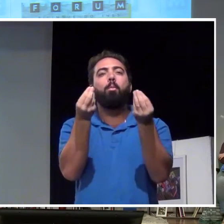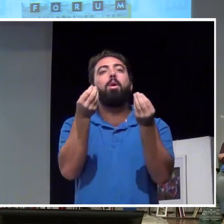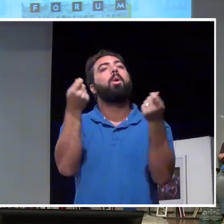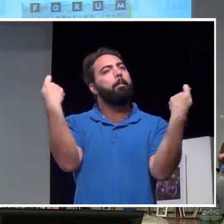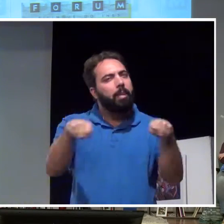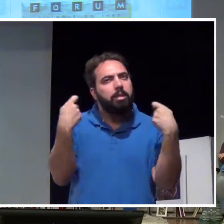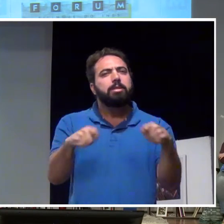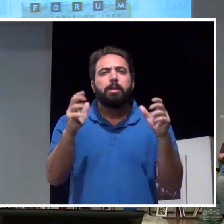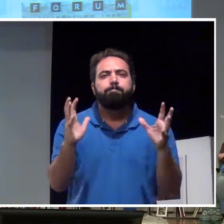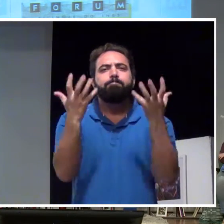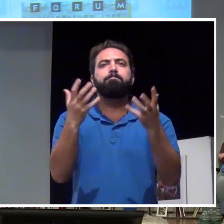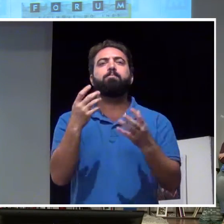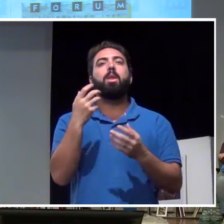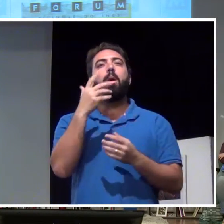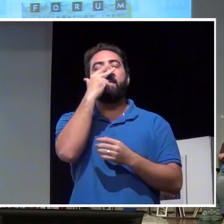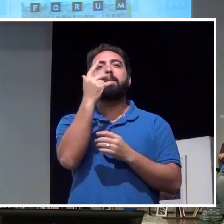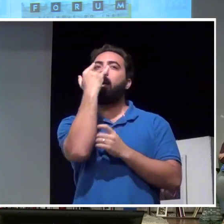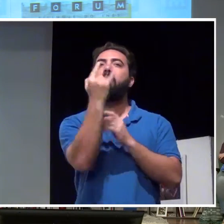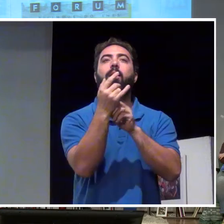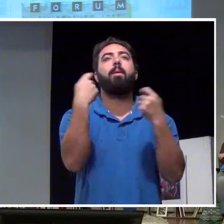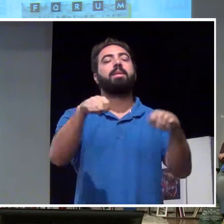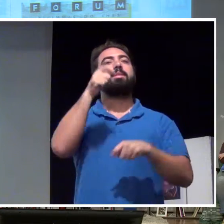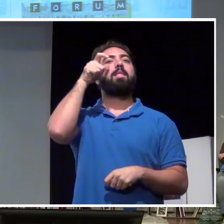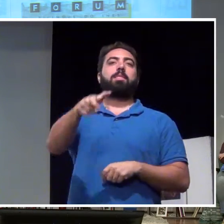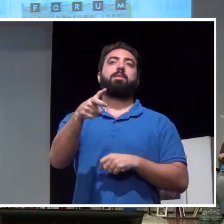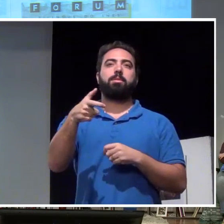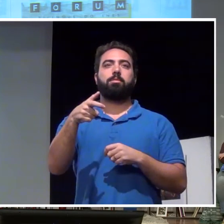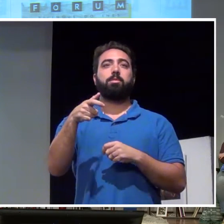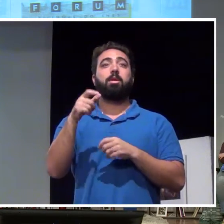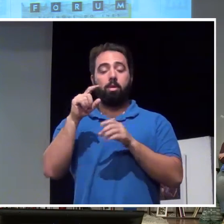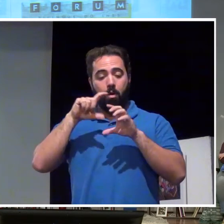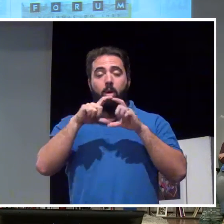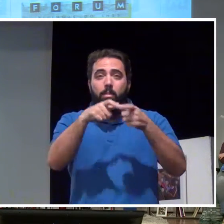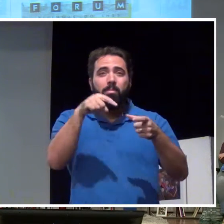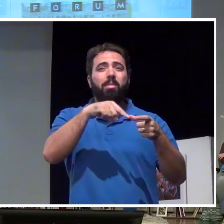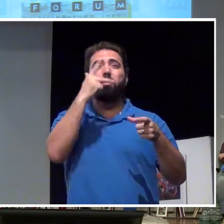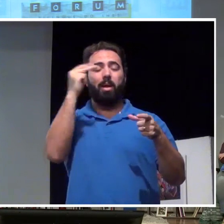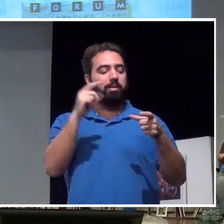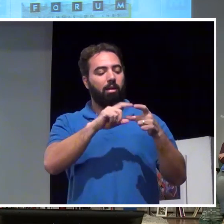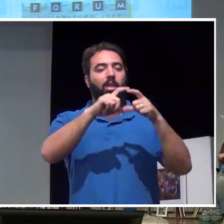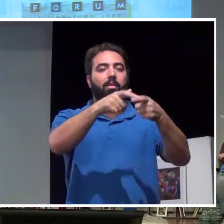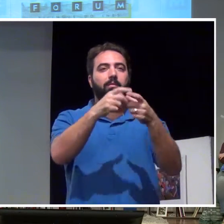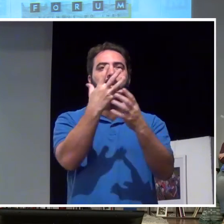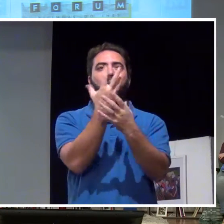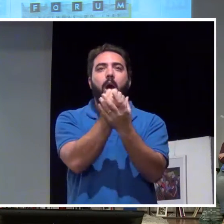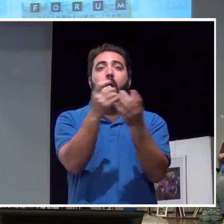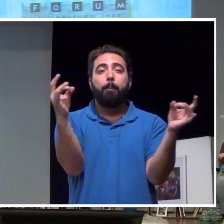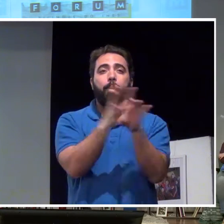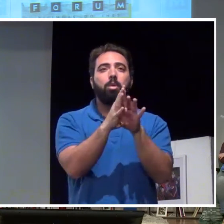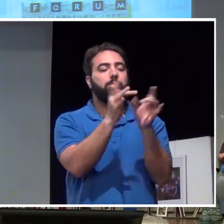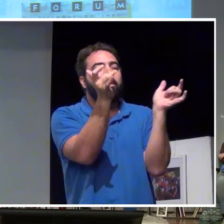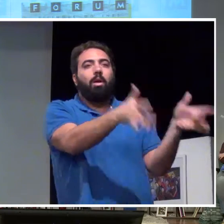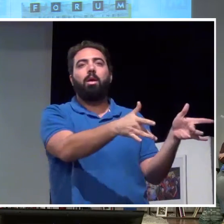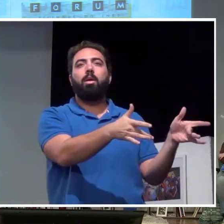que está assistindo ele, esse DVD vai ficar numa gaveta. Não, essa teorização que ele